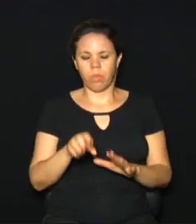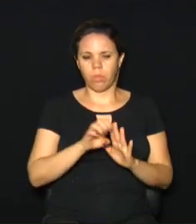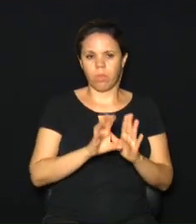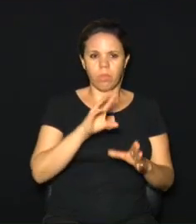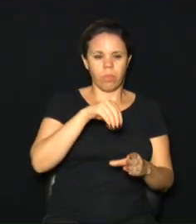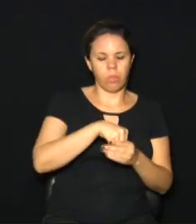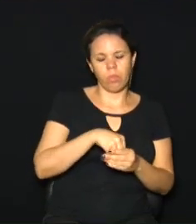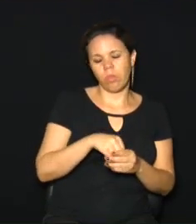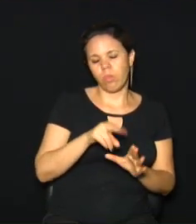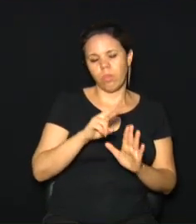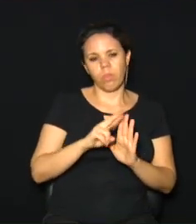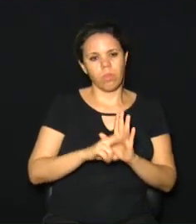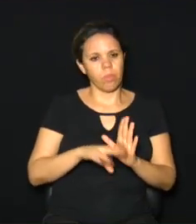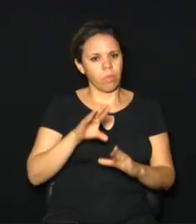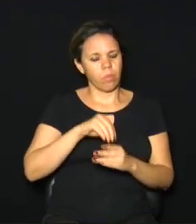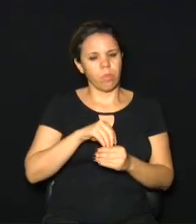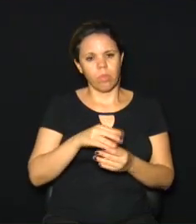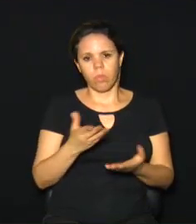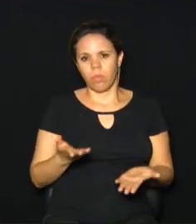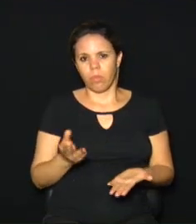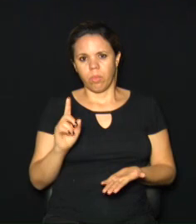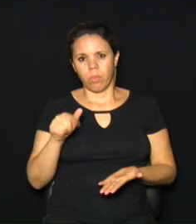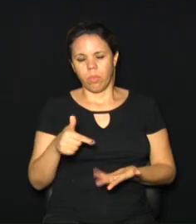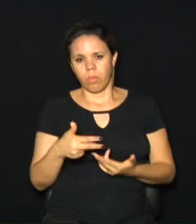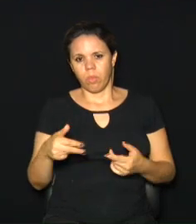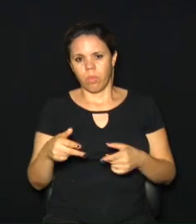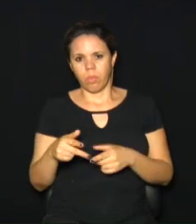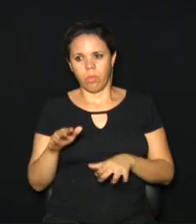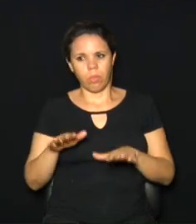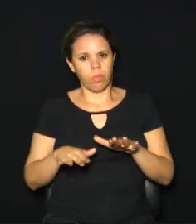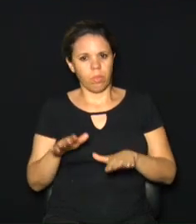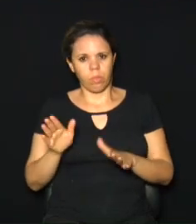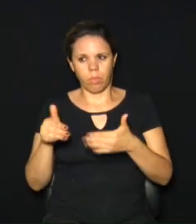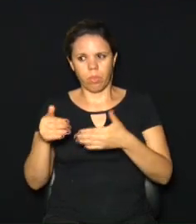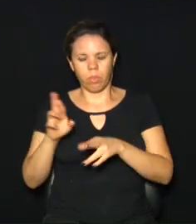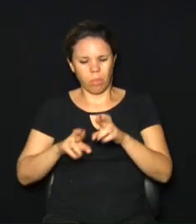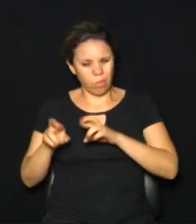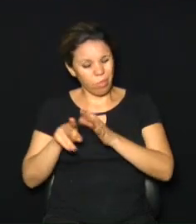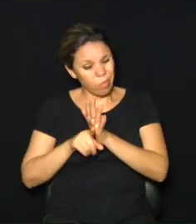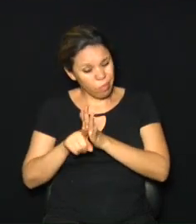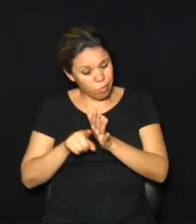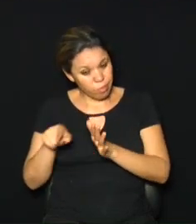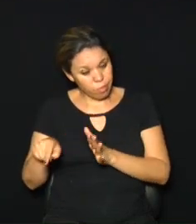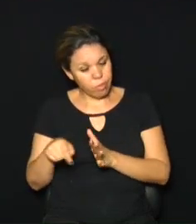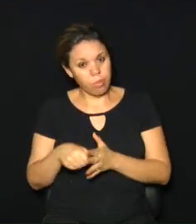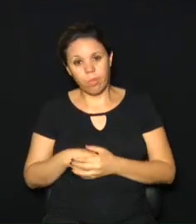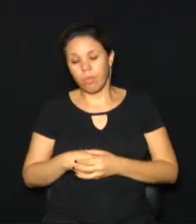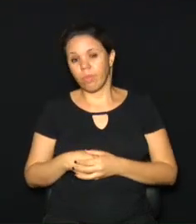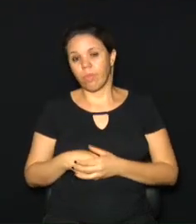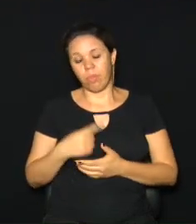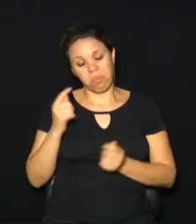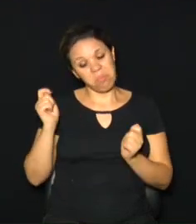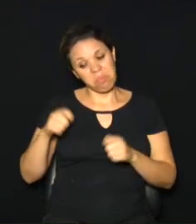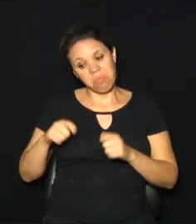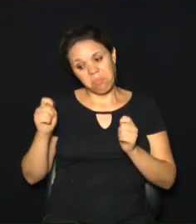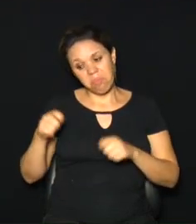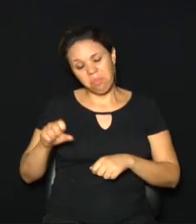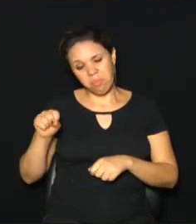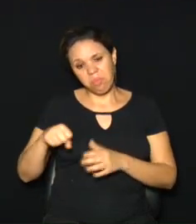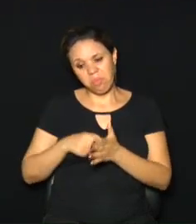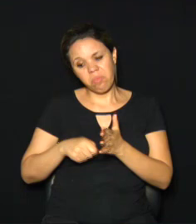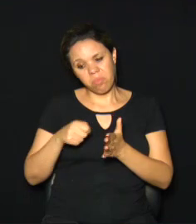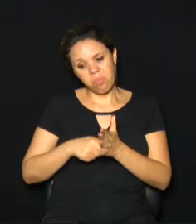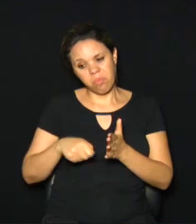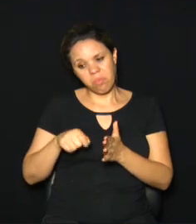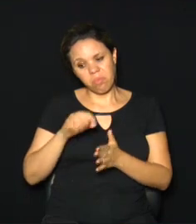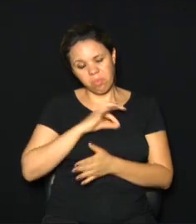são as normas que estão envolvendo. É uma situação específica, tem que analisar a situação específica, mas é possível sim pleitear isso. É